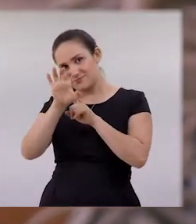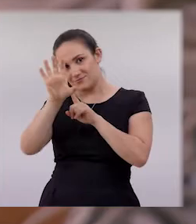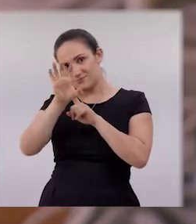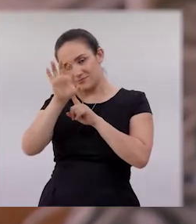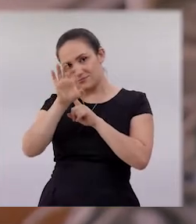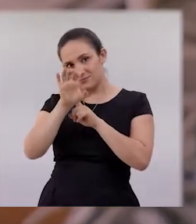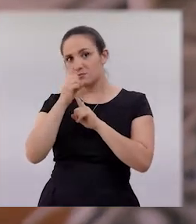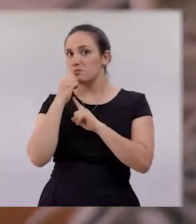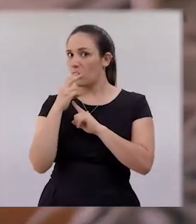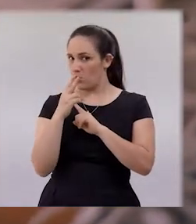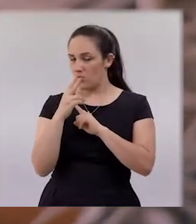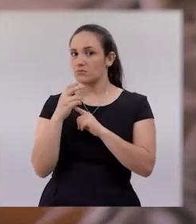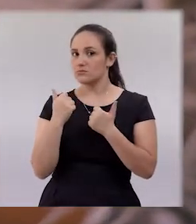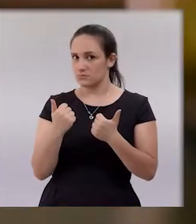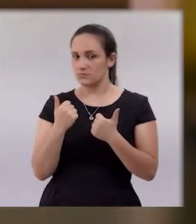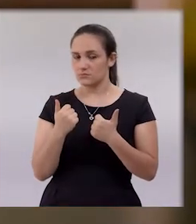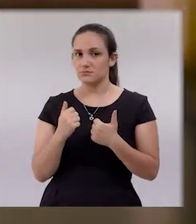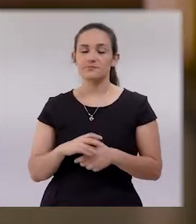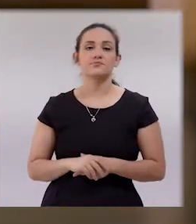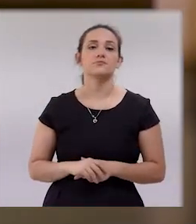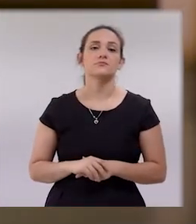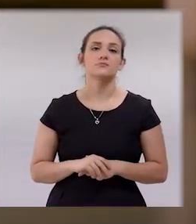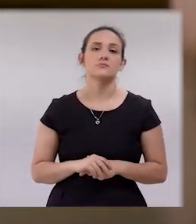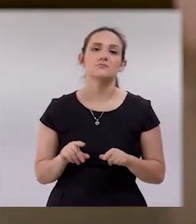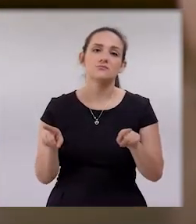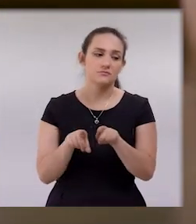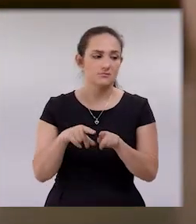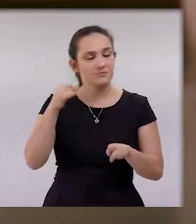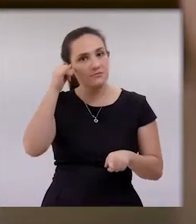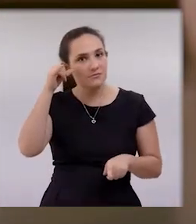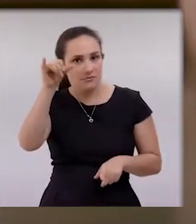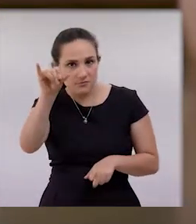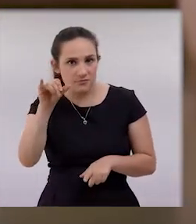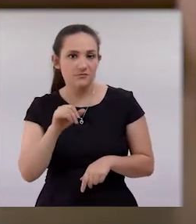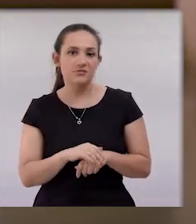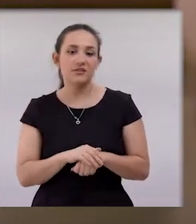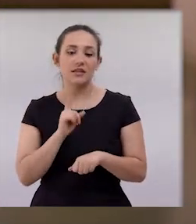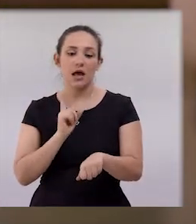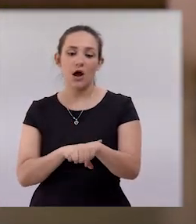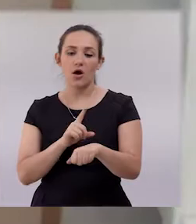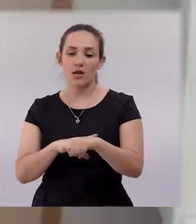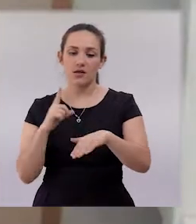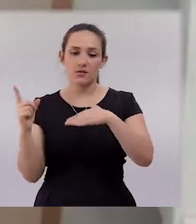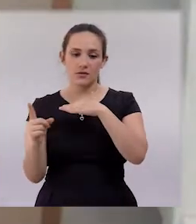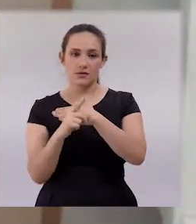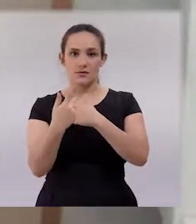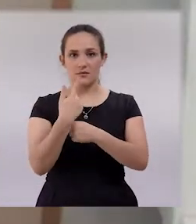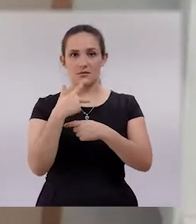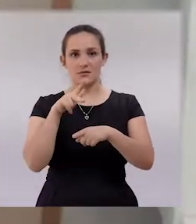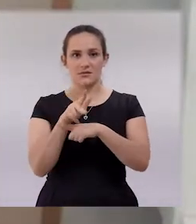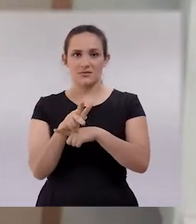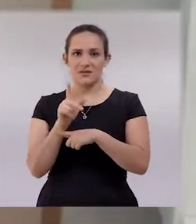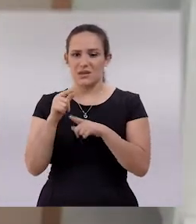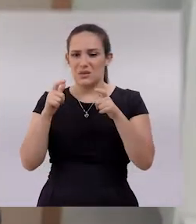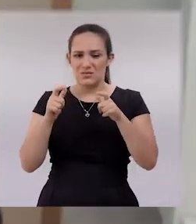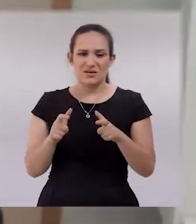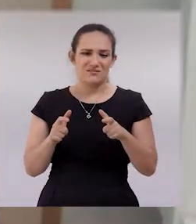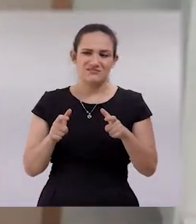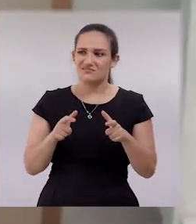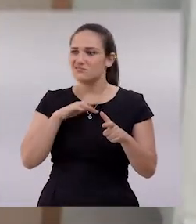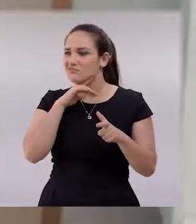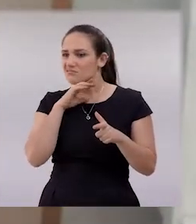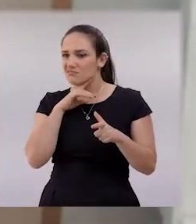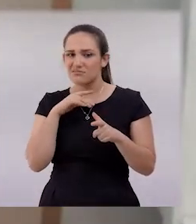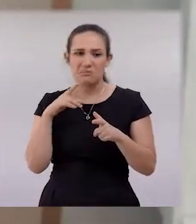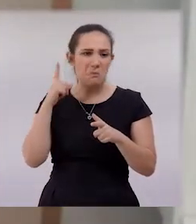né, com uma boa velocidade, e evitar, durante a teleconsulta, estar em locais